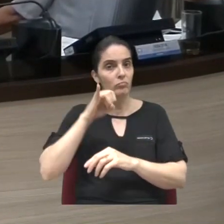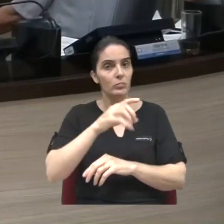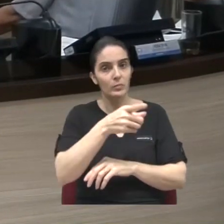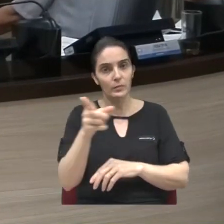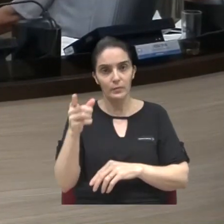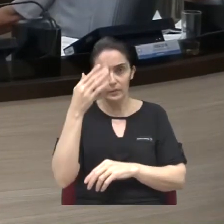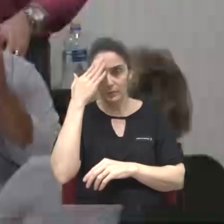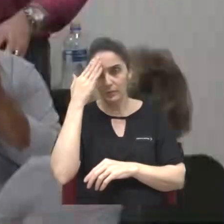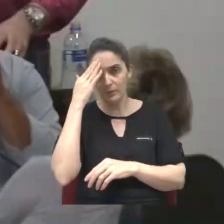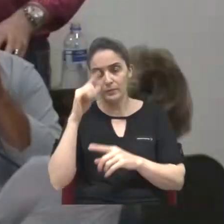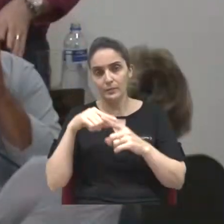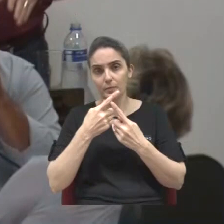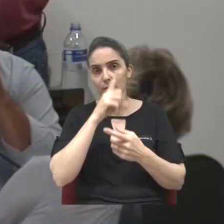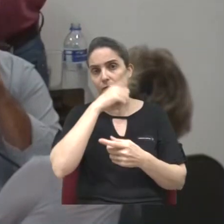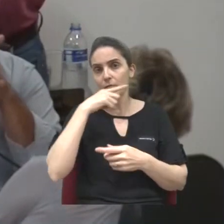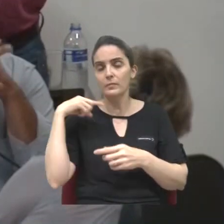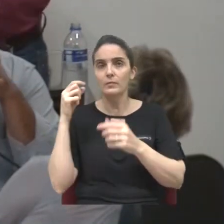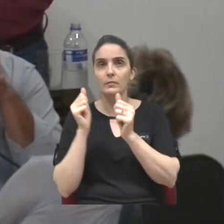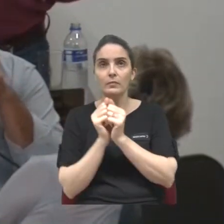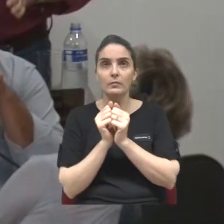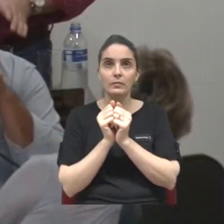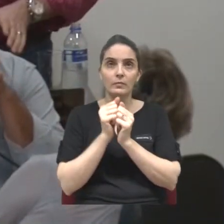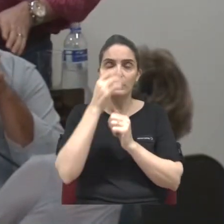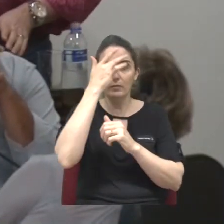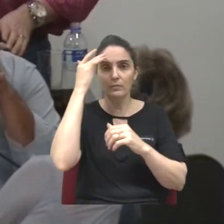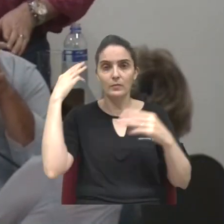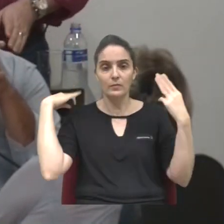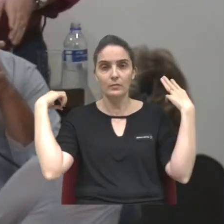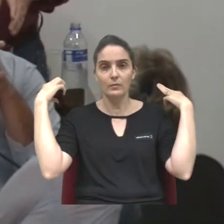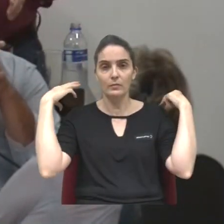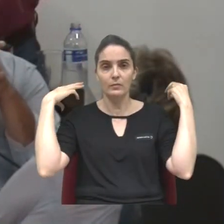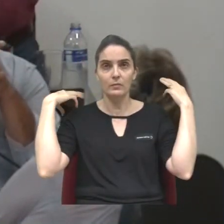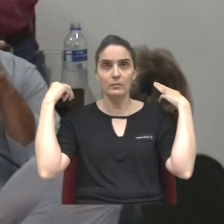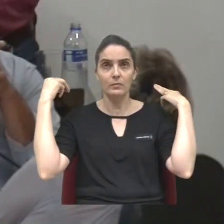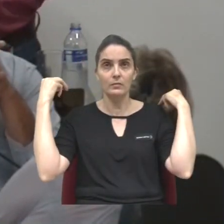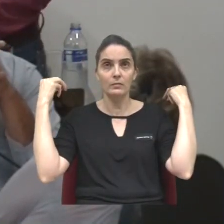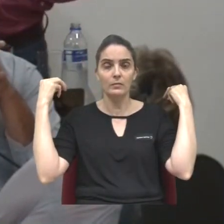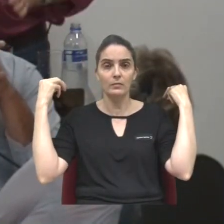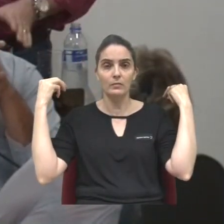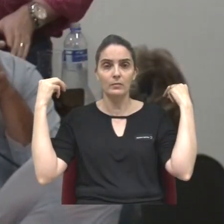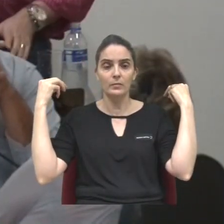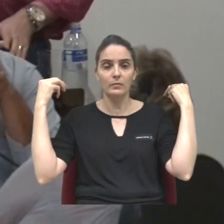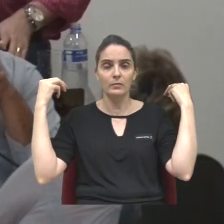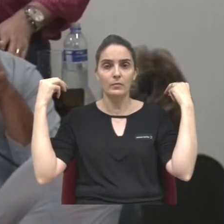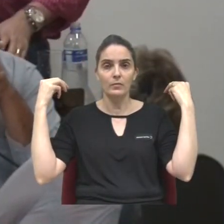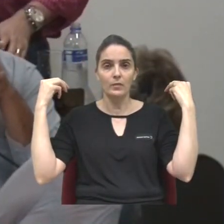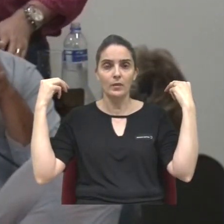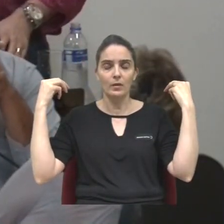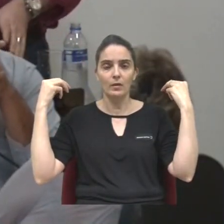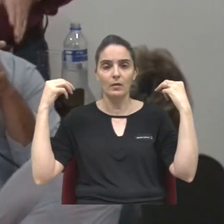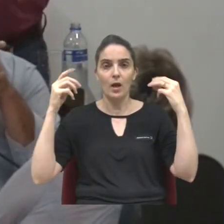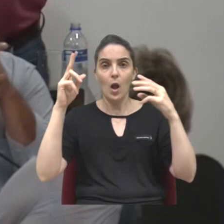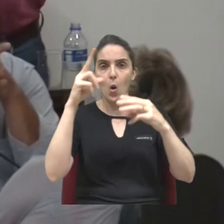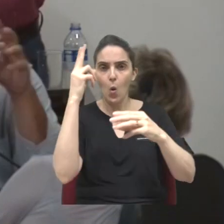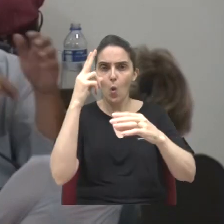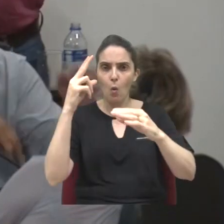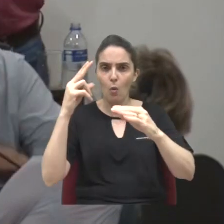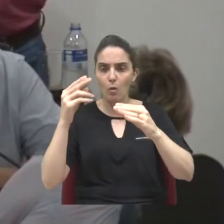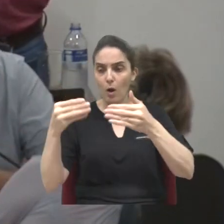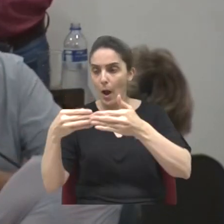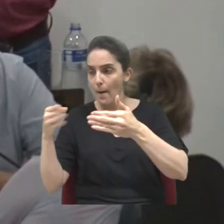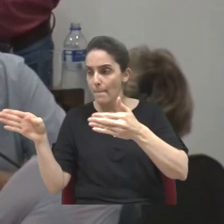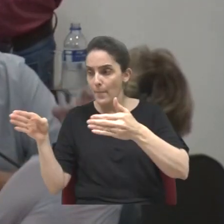teve junto comigo, de relato do motorista estar dirigindo a porta da ambulância e abrir com o doente dentro, né? Então, era coisa de